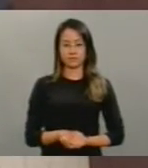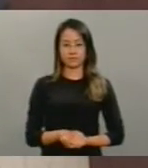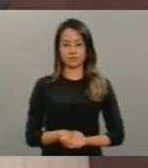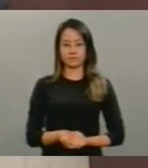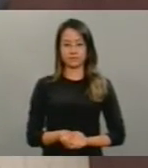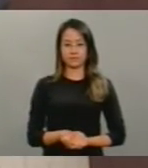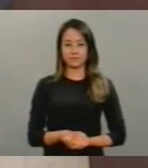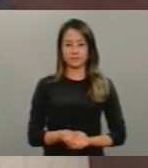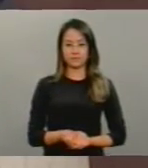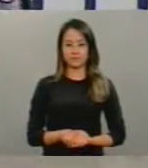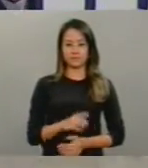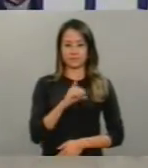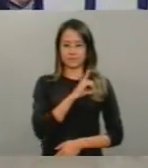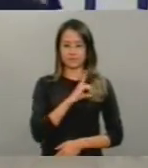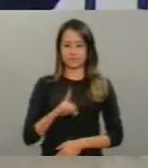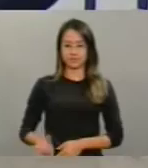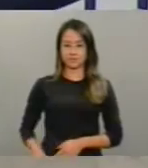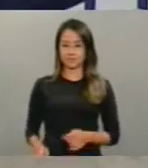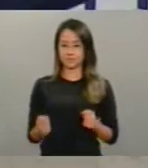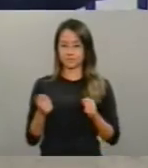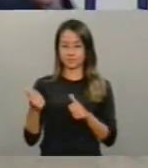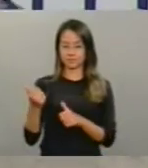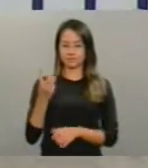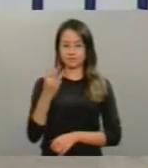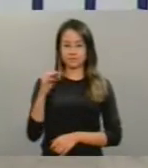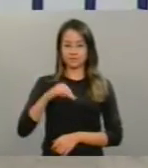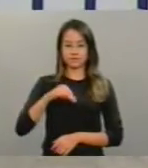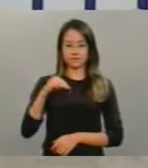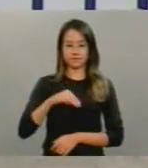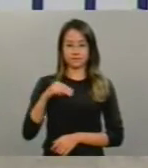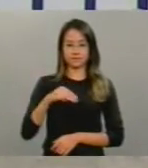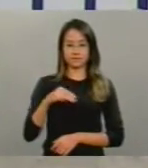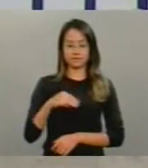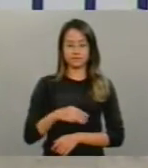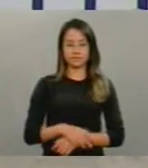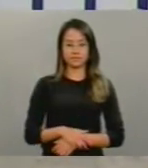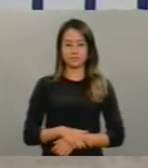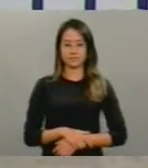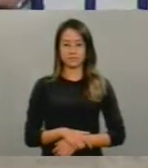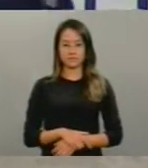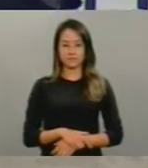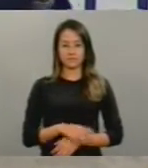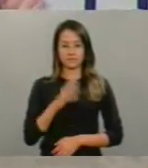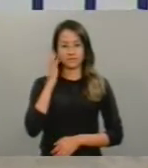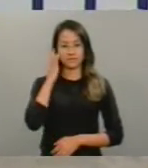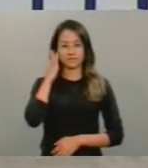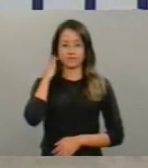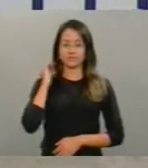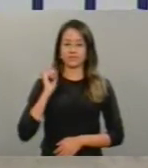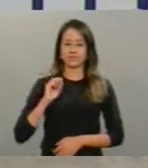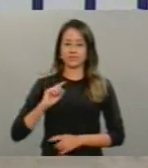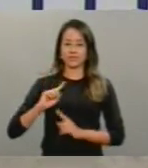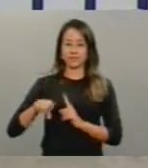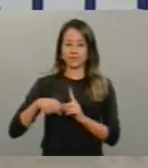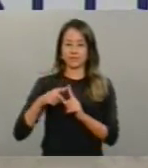Deputado Rosendo, a mesa vai dar a Vossa Excelência mais 3 minutos para que possa concluir o vosso pronunciamento, e mais se necessário for.